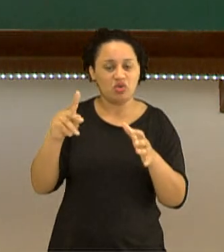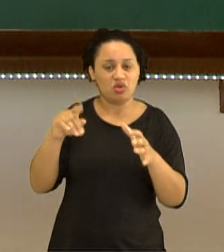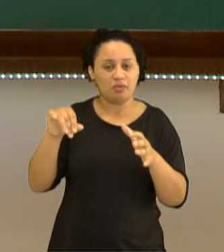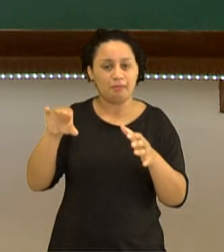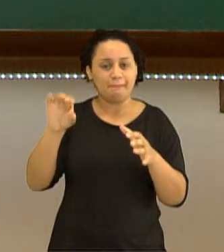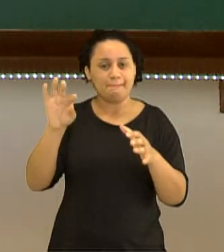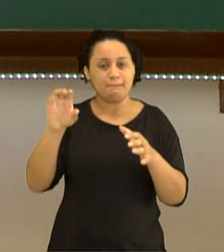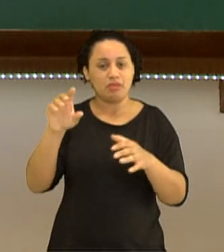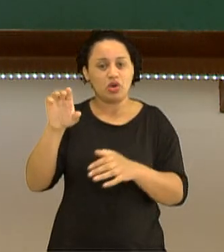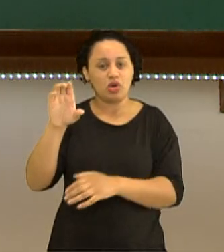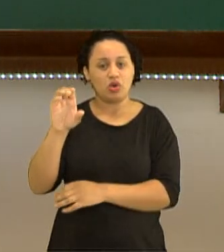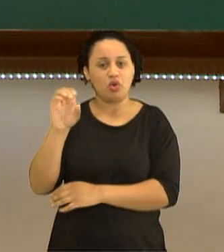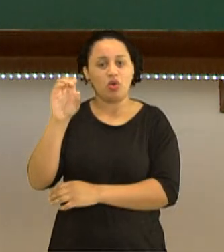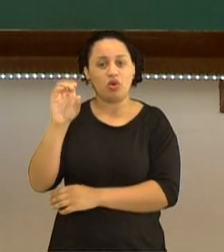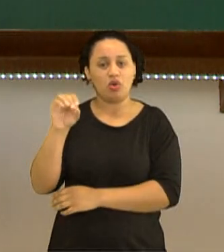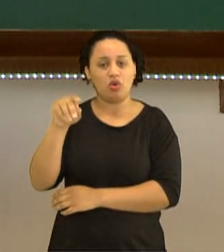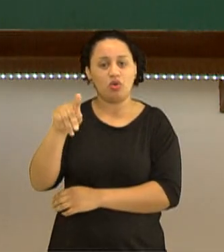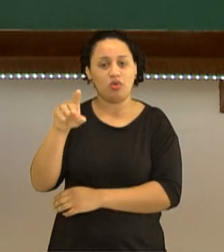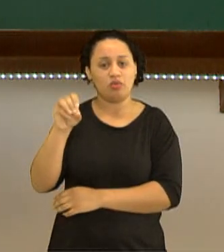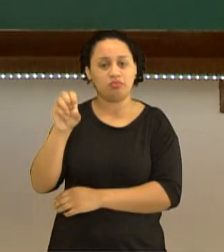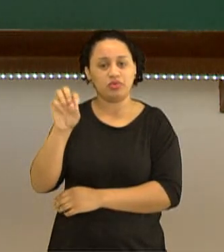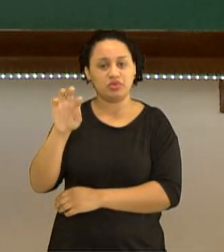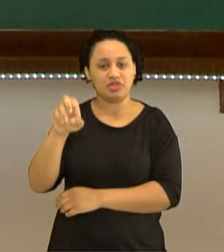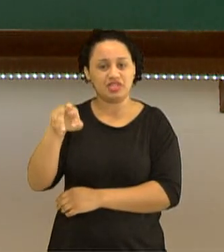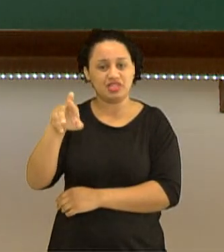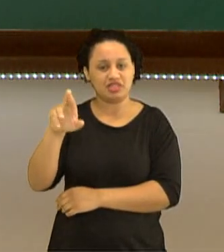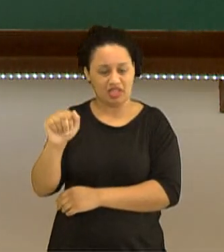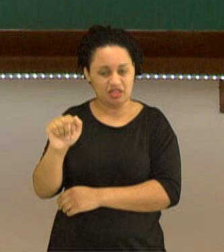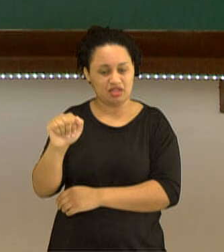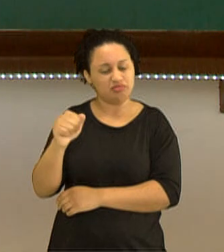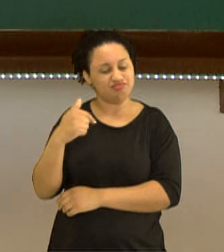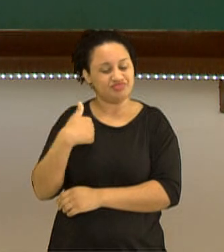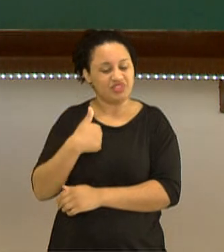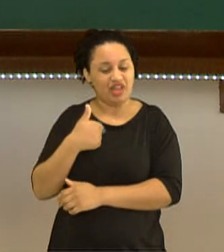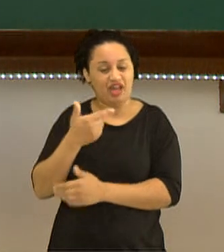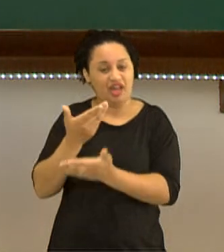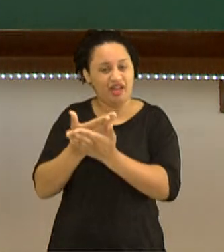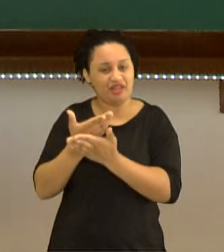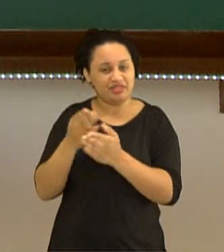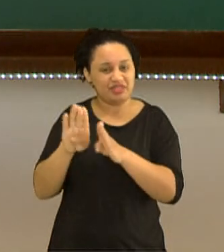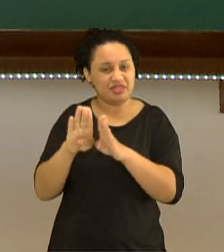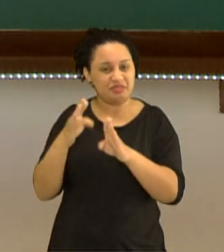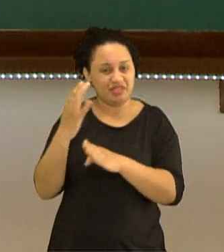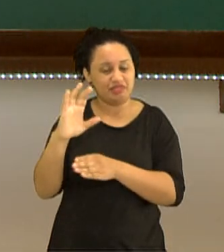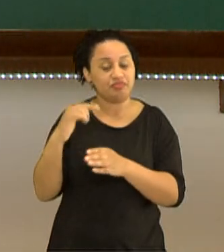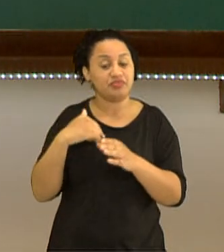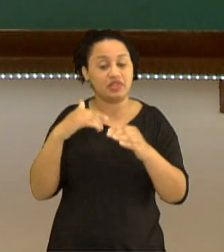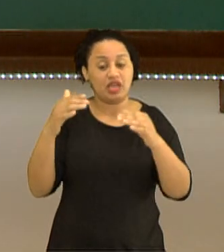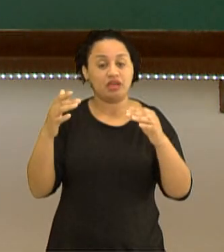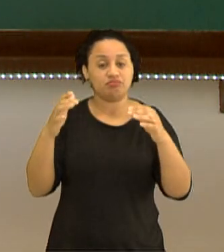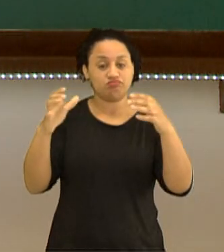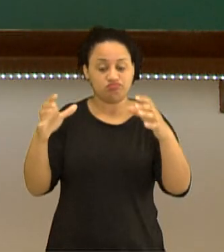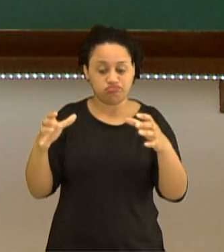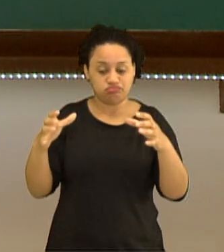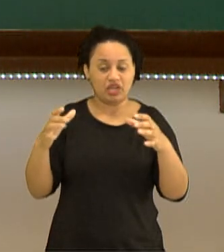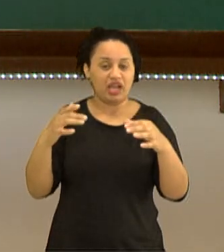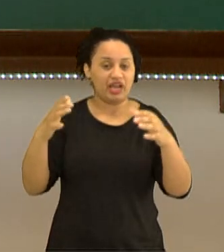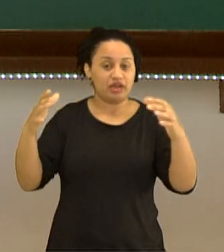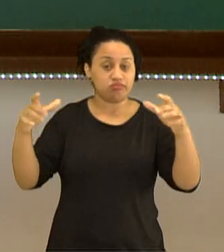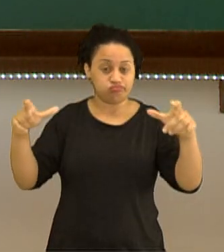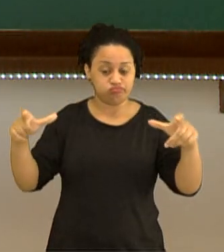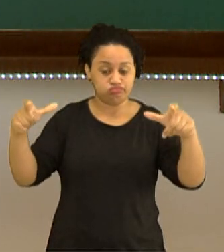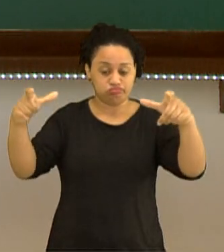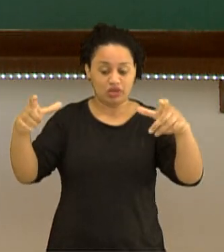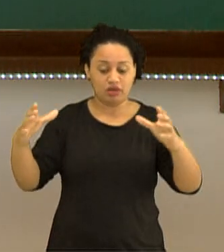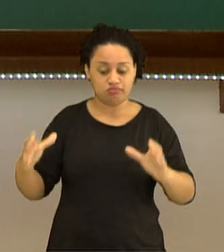aula com aula de ciências, de química, de biologia, ou seja, você pegar 3 potes grandes, colocar